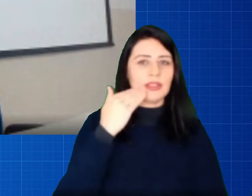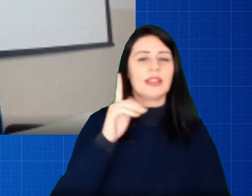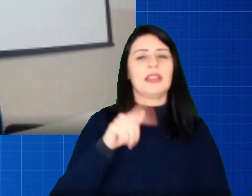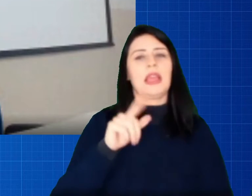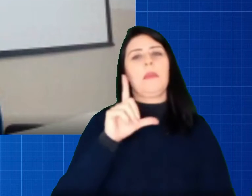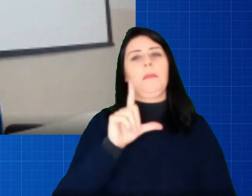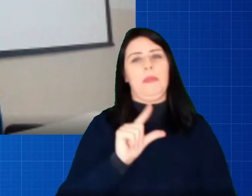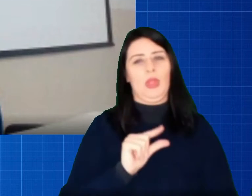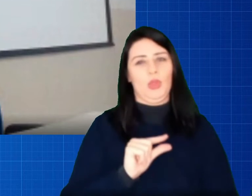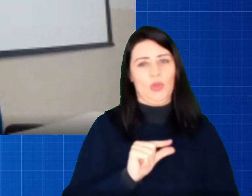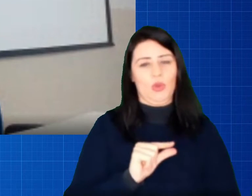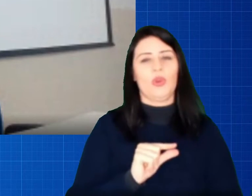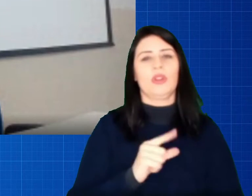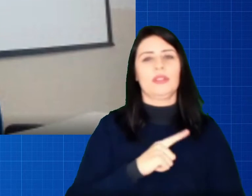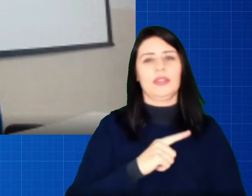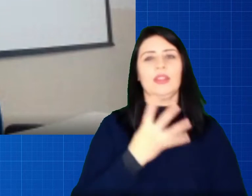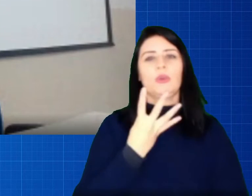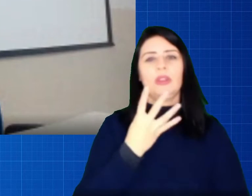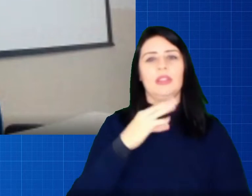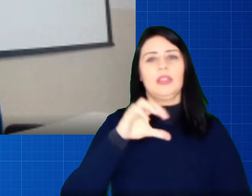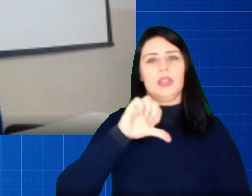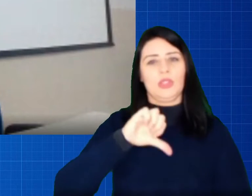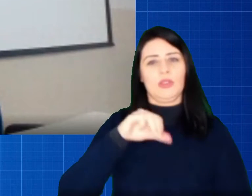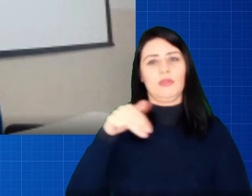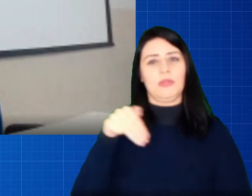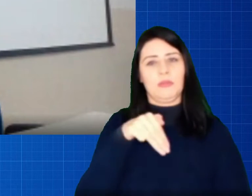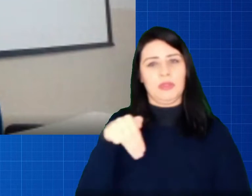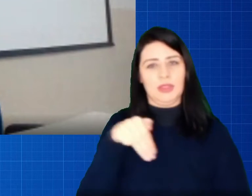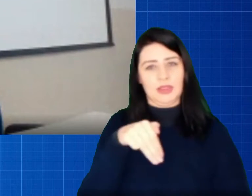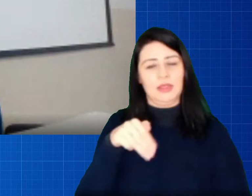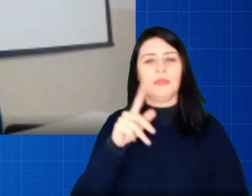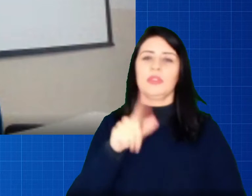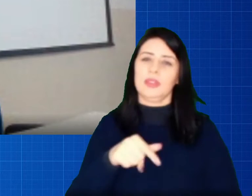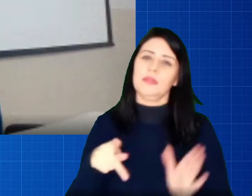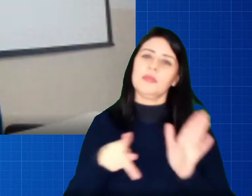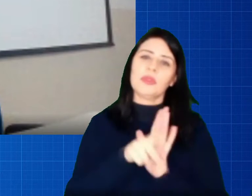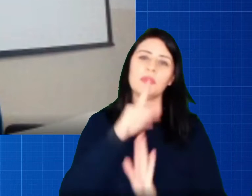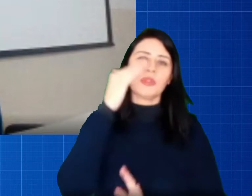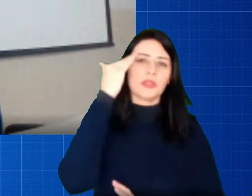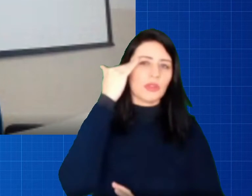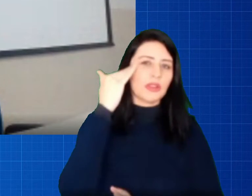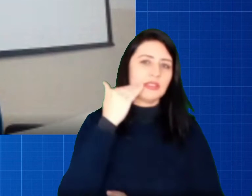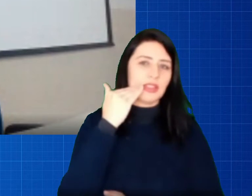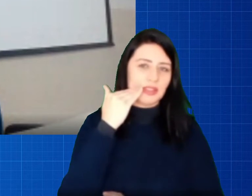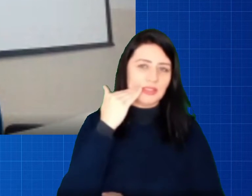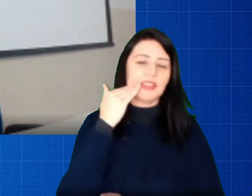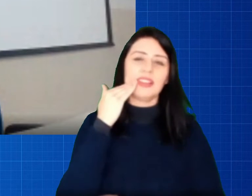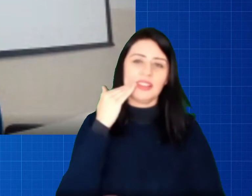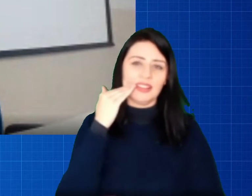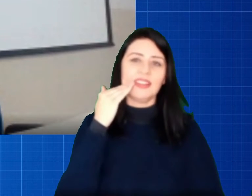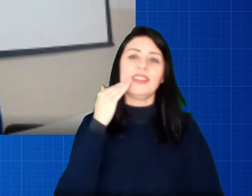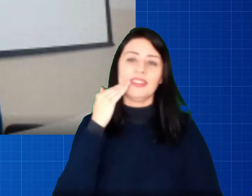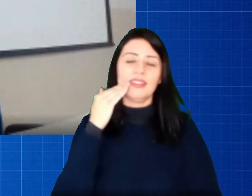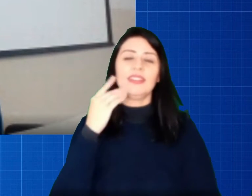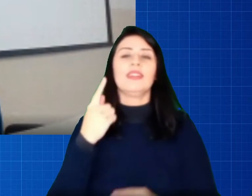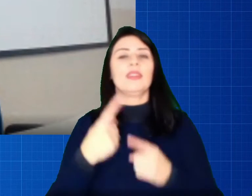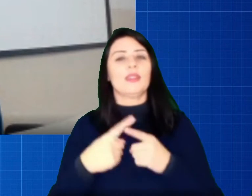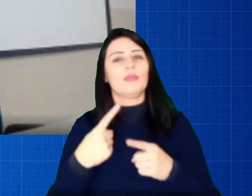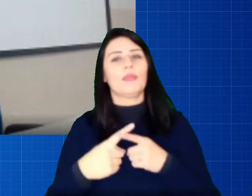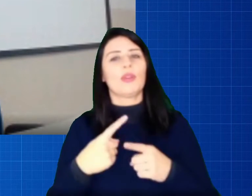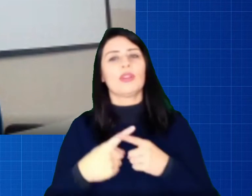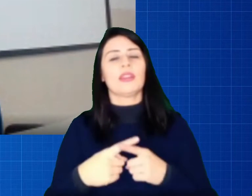demonstração. Tem um preservativo próprio para adolescente, que ele é menorzinho no diâmetro, né, que é de 49 milímetros, que é